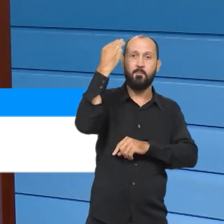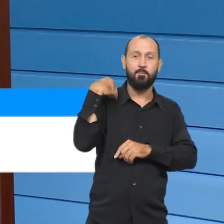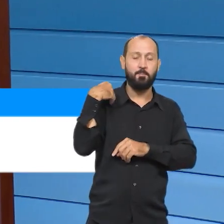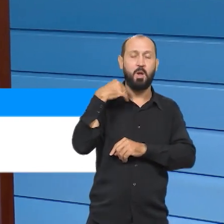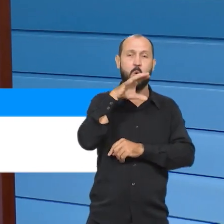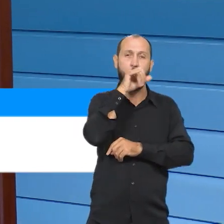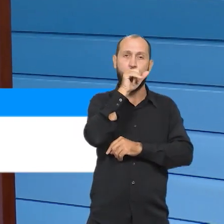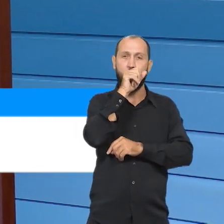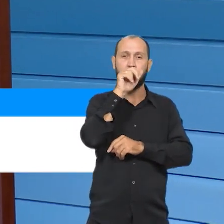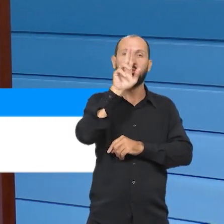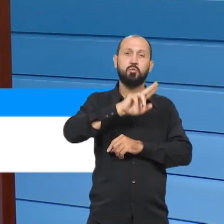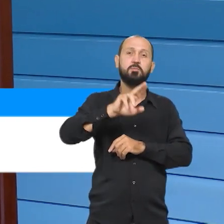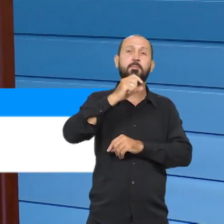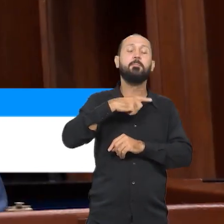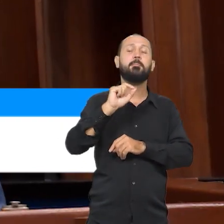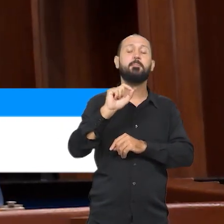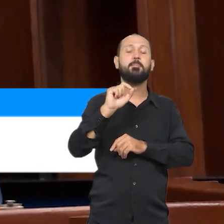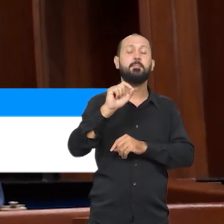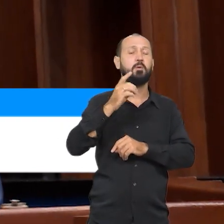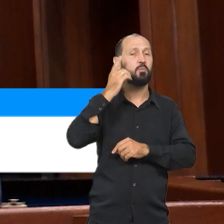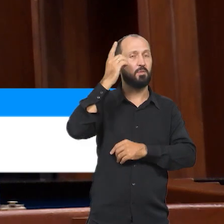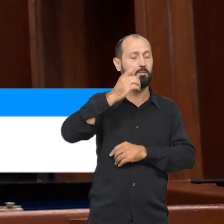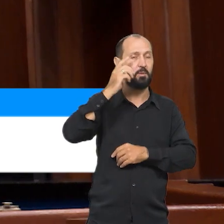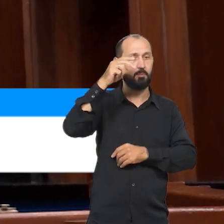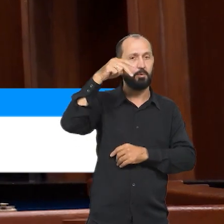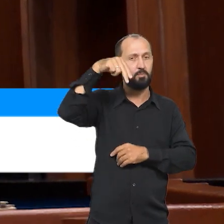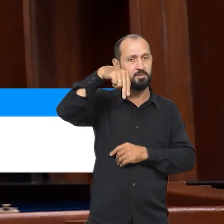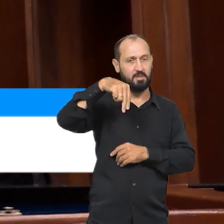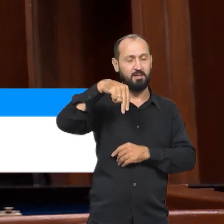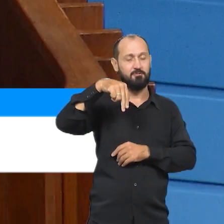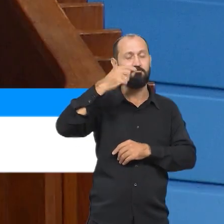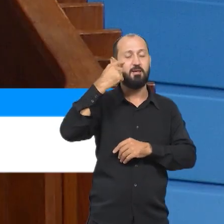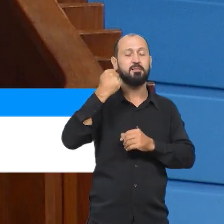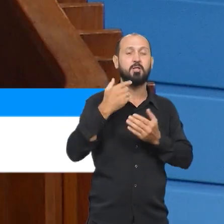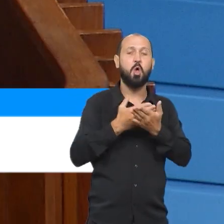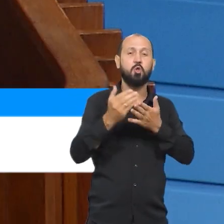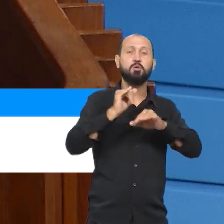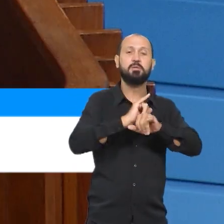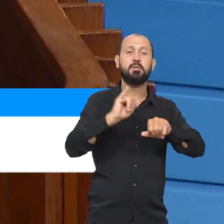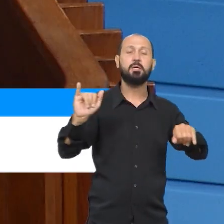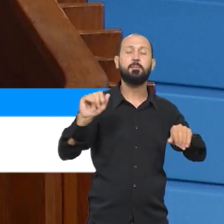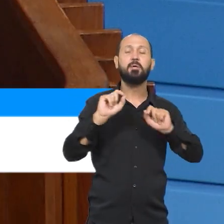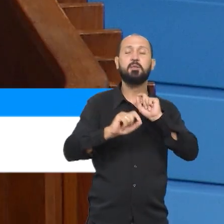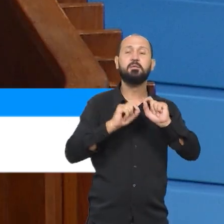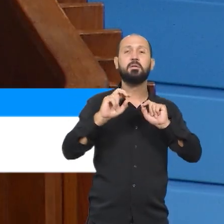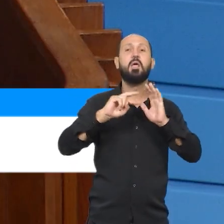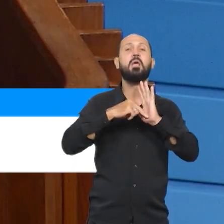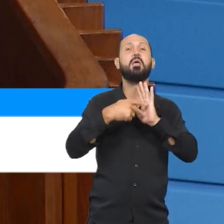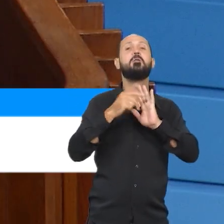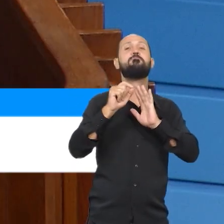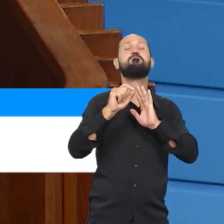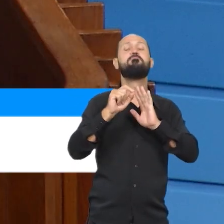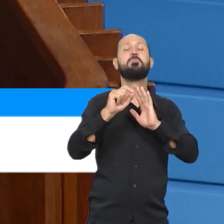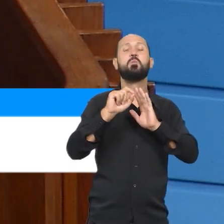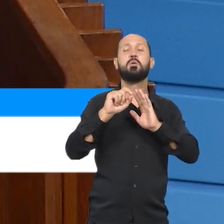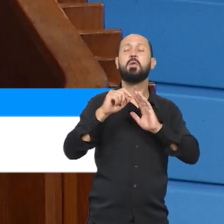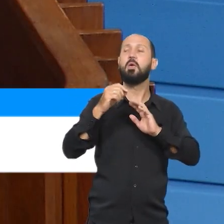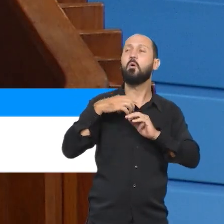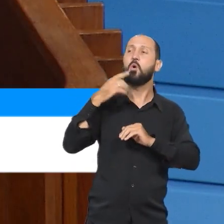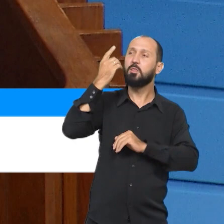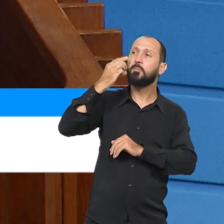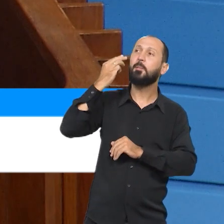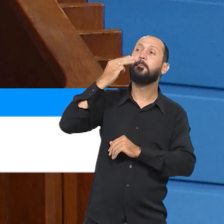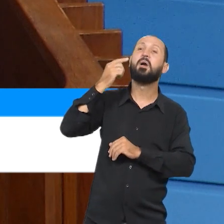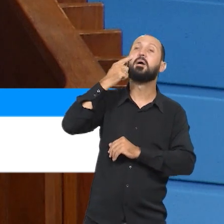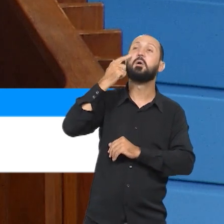foram intermediadas pelo deputado Pedrocian Neto, do PSD. Essa nossa campanha, ela tem o seguinte mote,